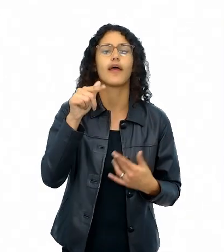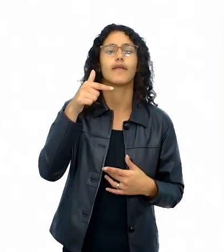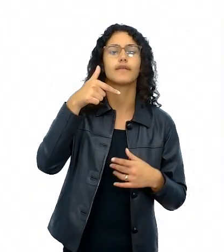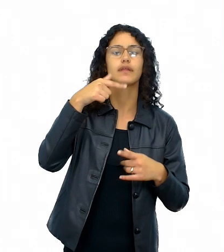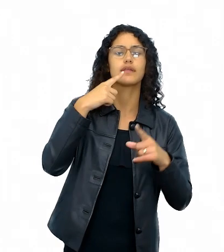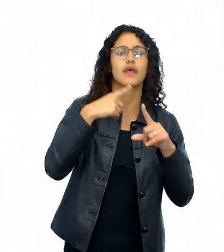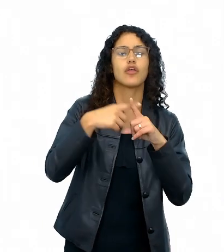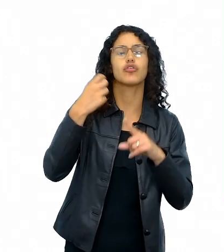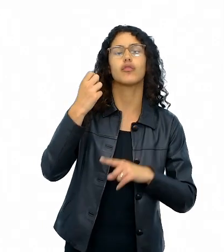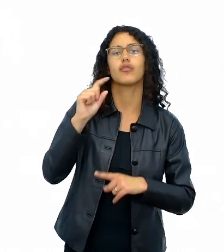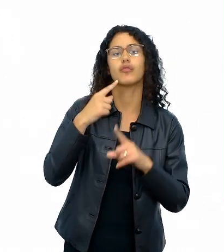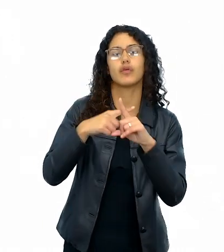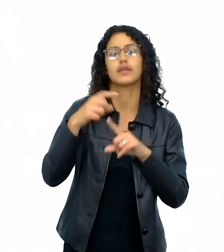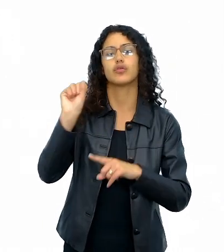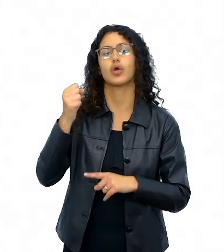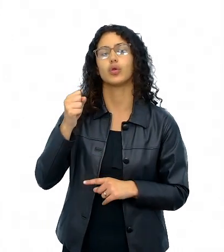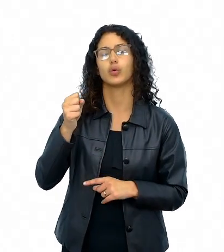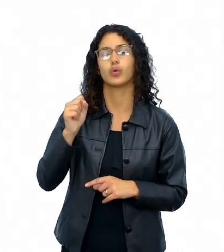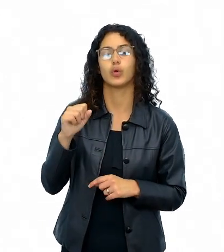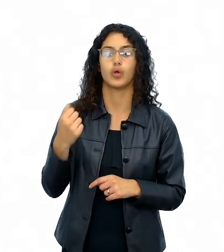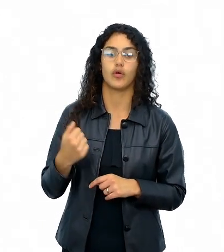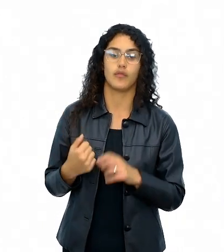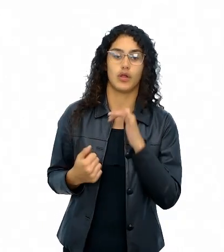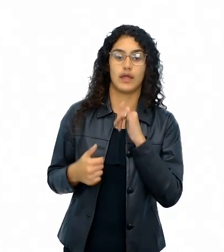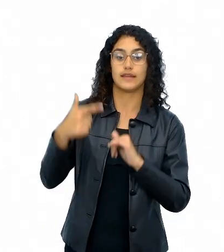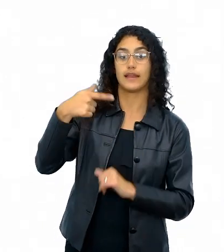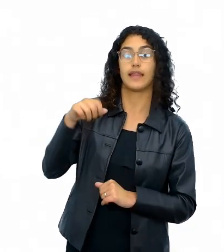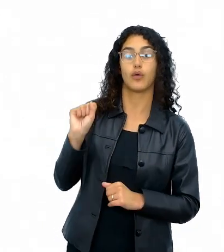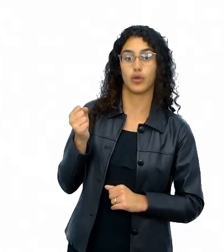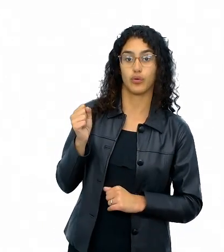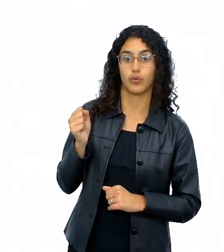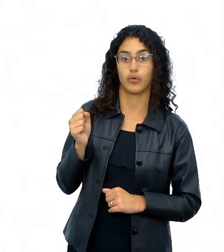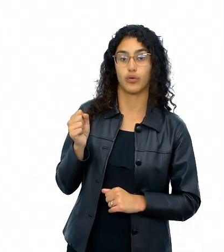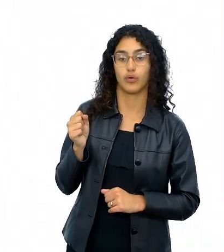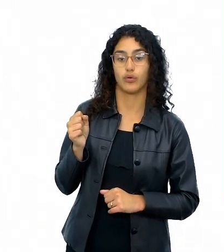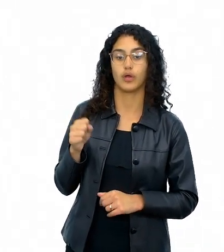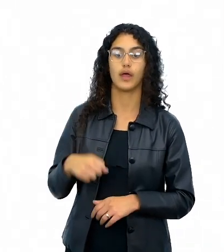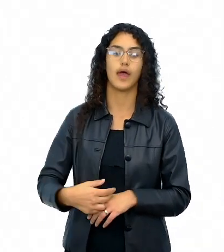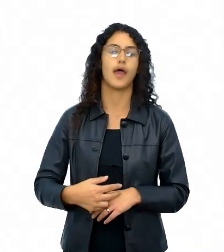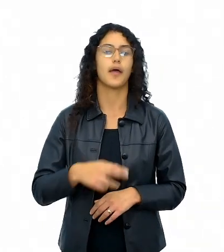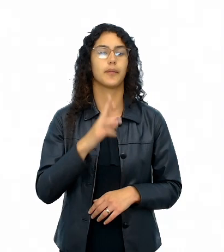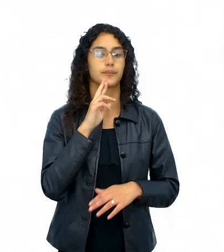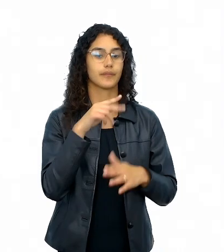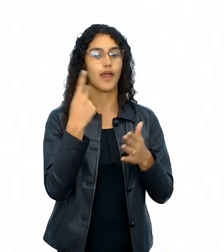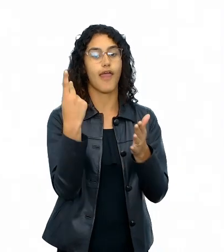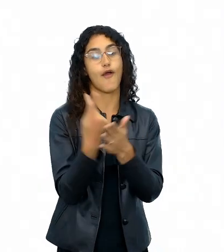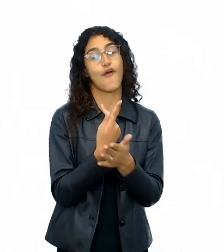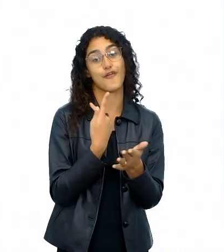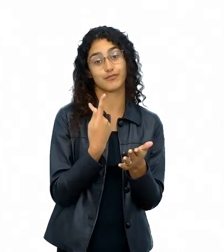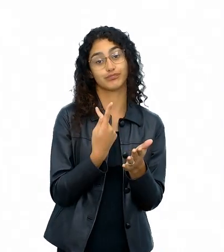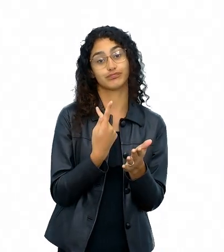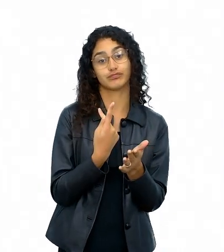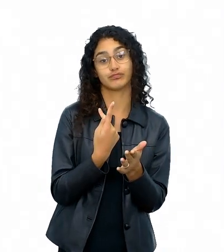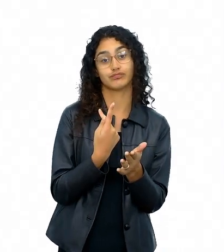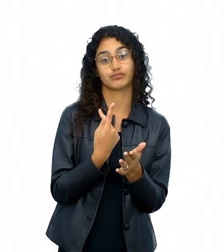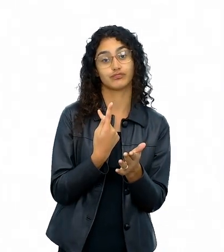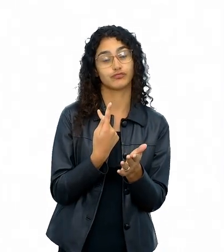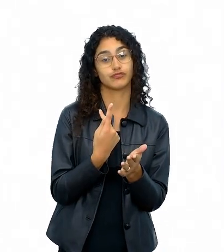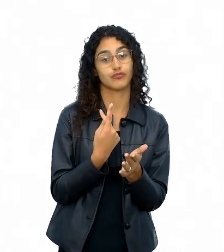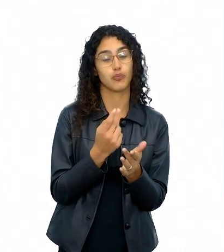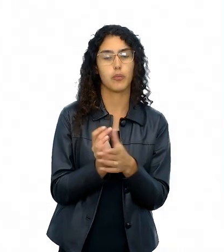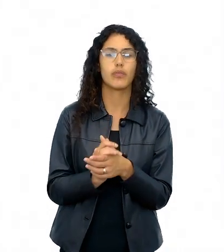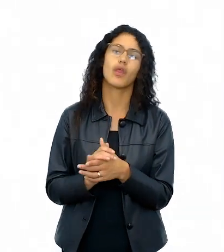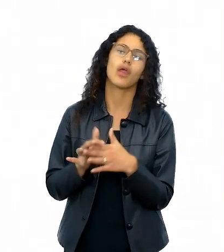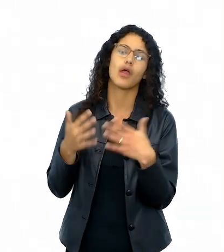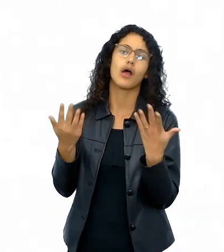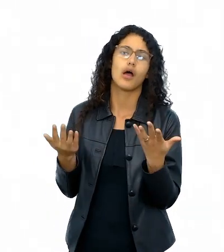7 vezes 8? Aí o bugio falou 78. Aí foi lá o Tucano e falou, errou. E aí